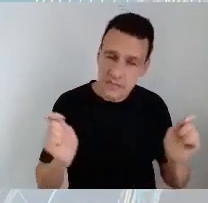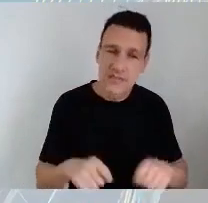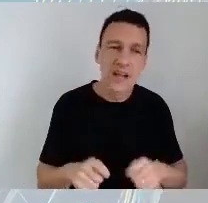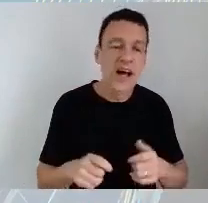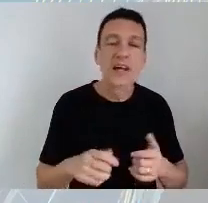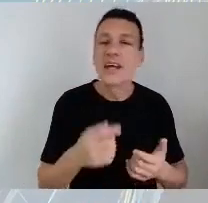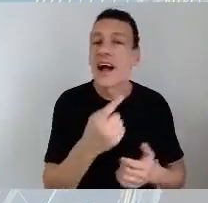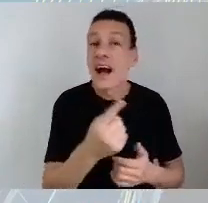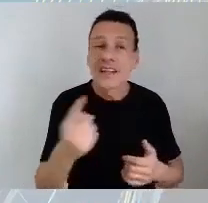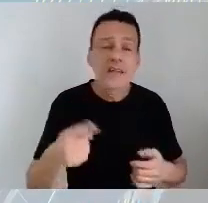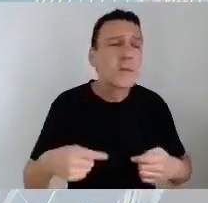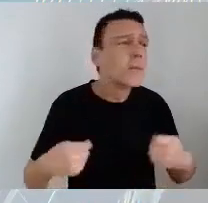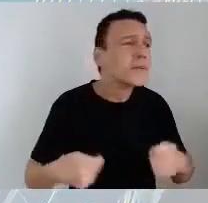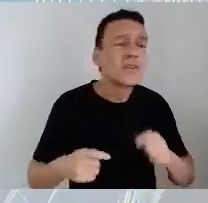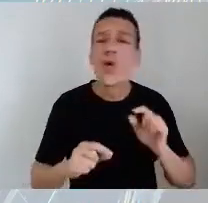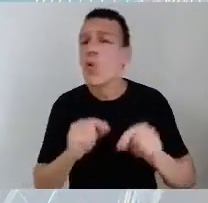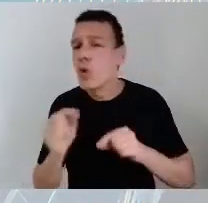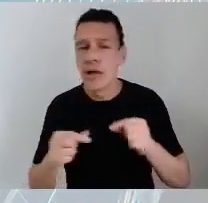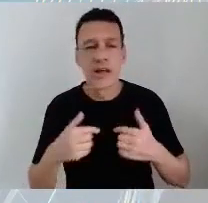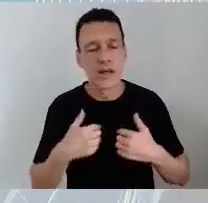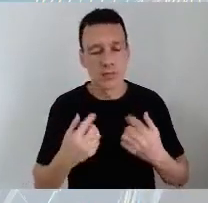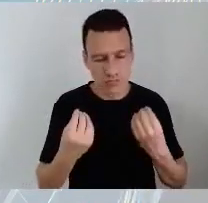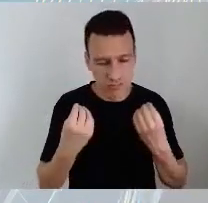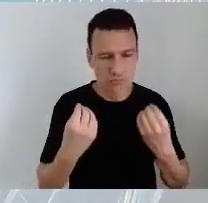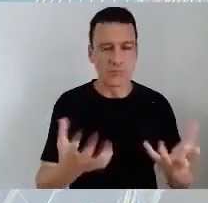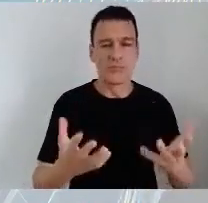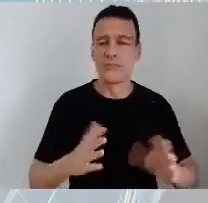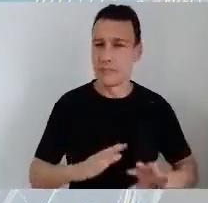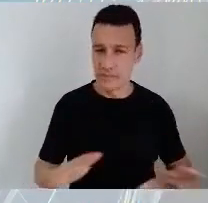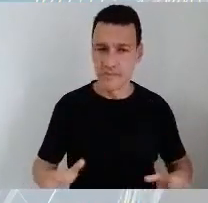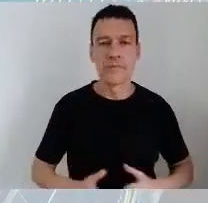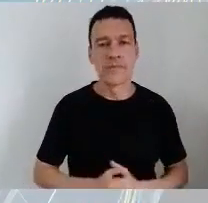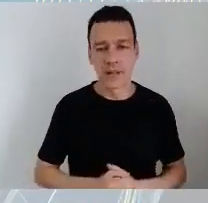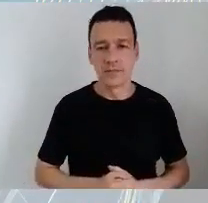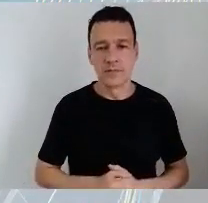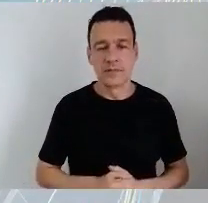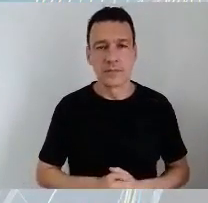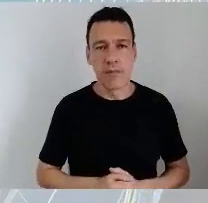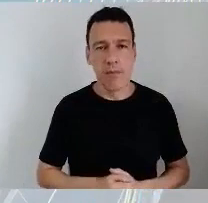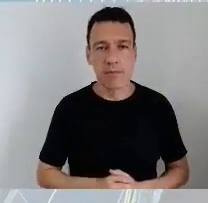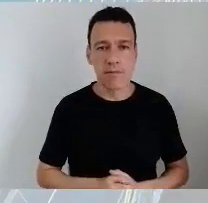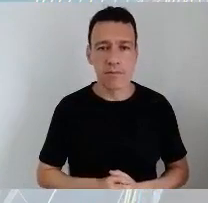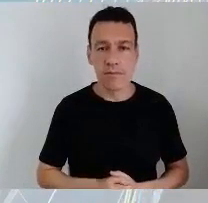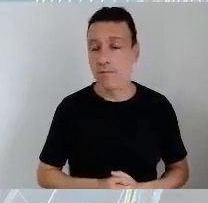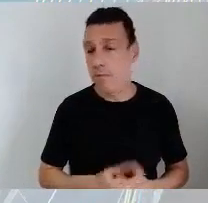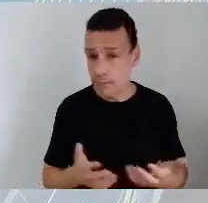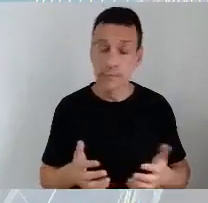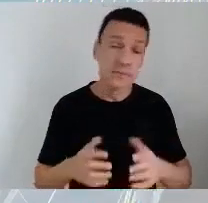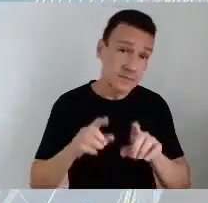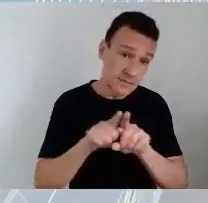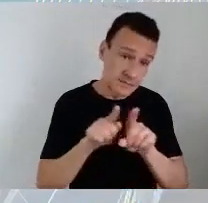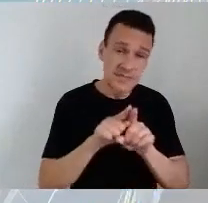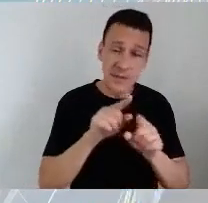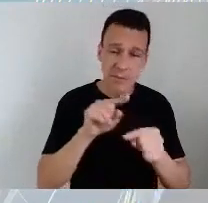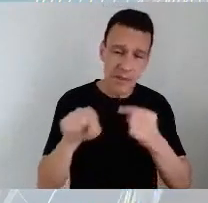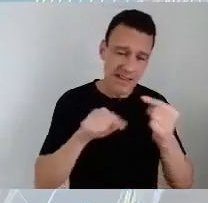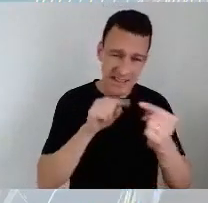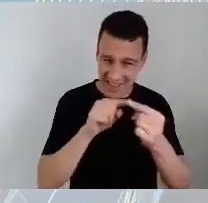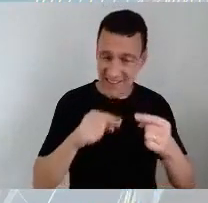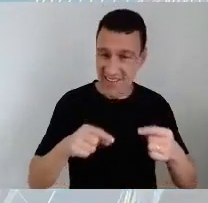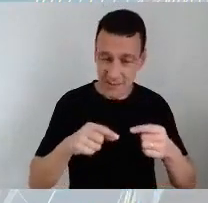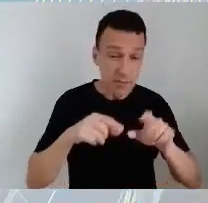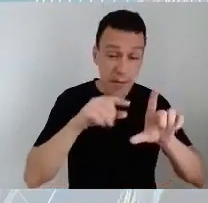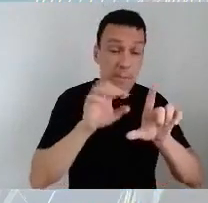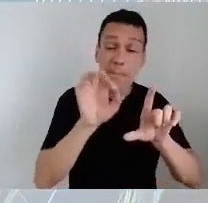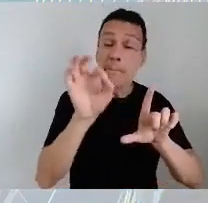daquela solução. E pensando que as métricas de negócio, assim como as de UX, elas precisam